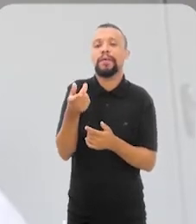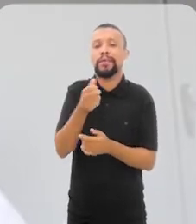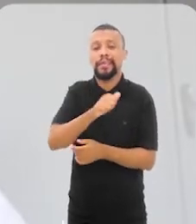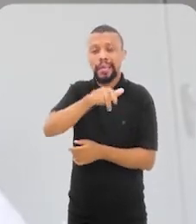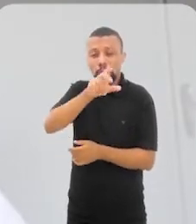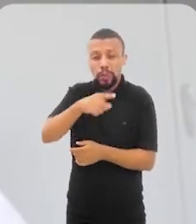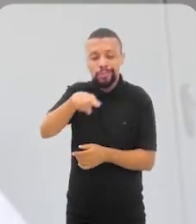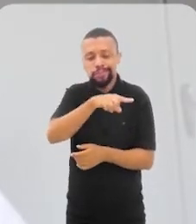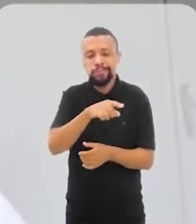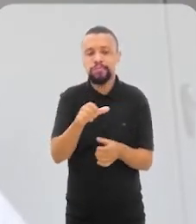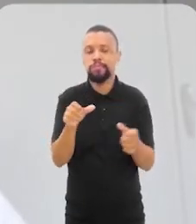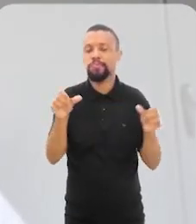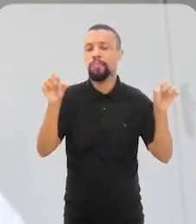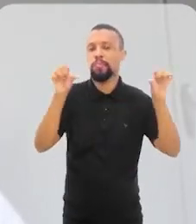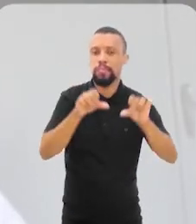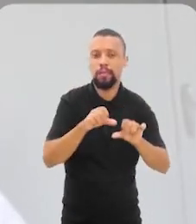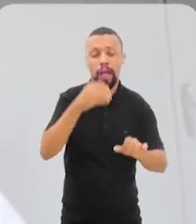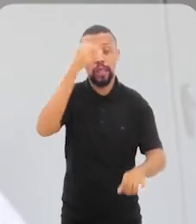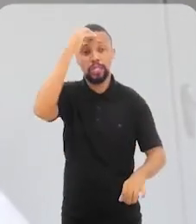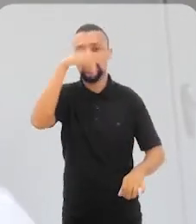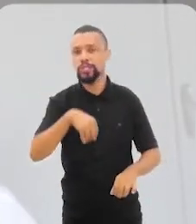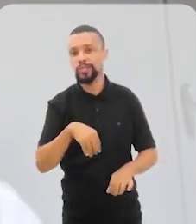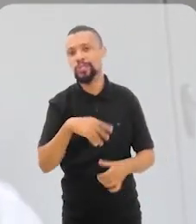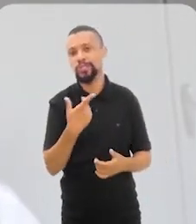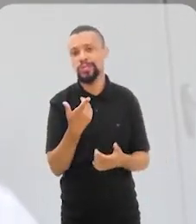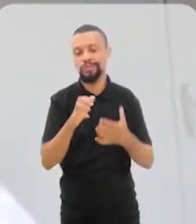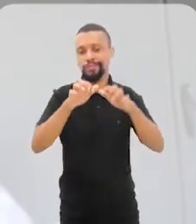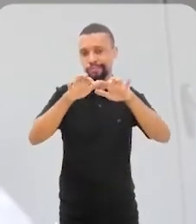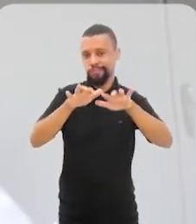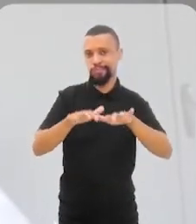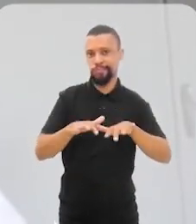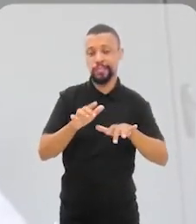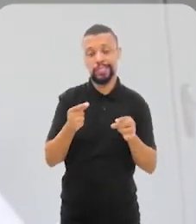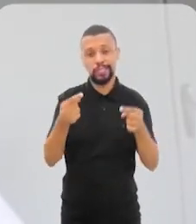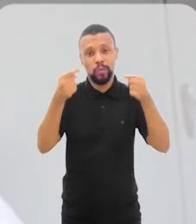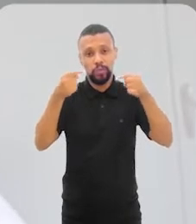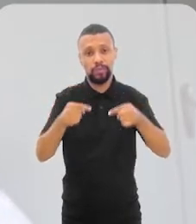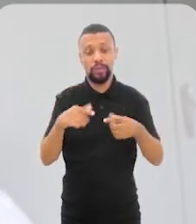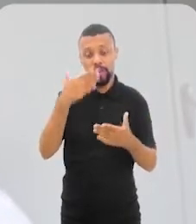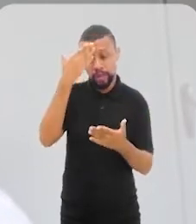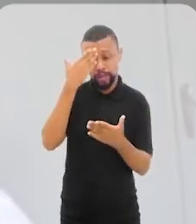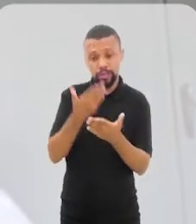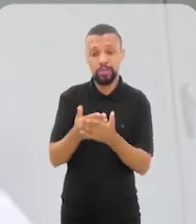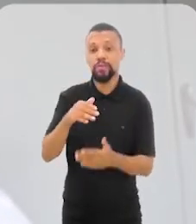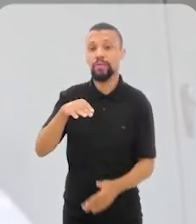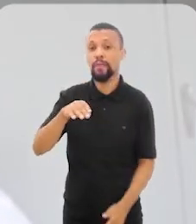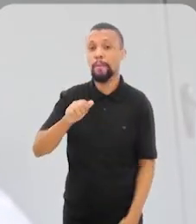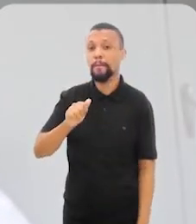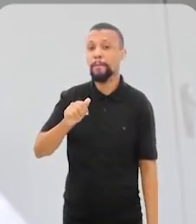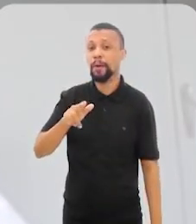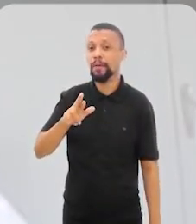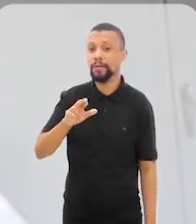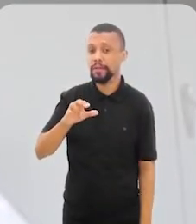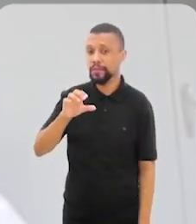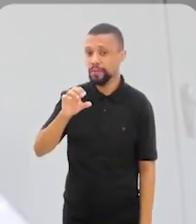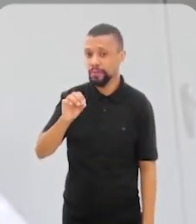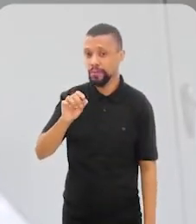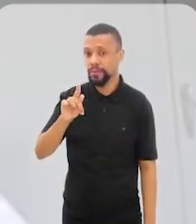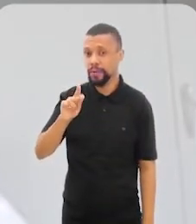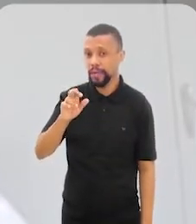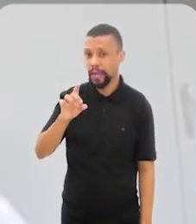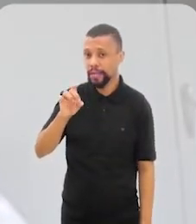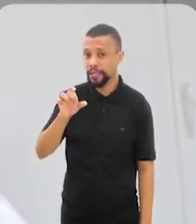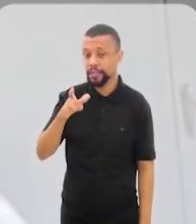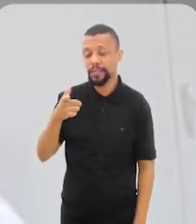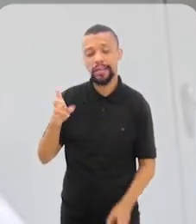esses alunos. Então, esse é um outro desafio. E eu acho que o Maurício Guedes ele citou um outro grande